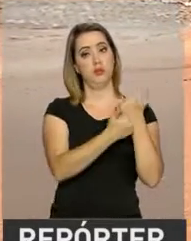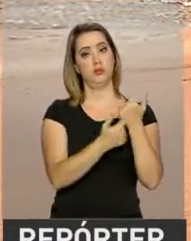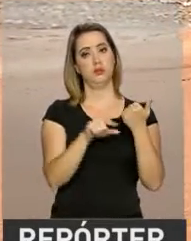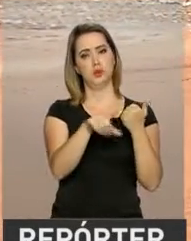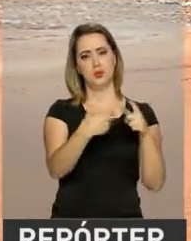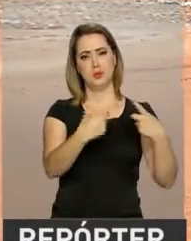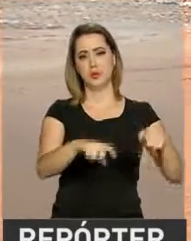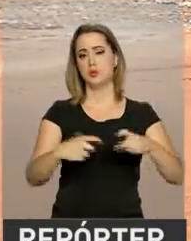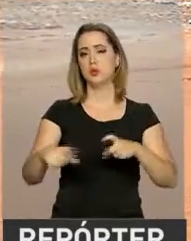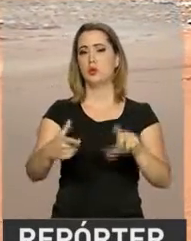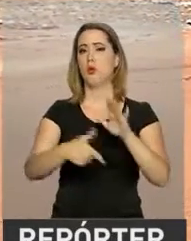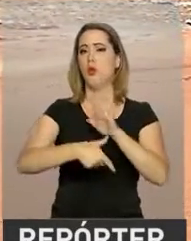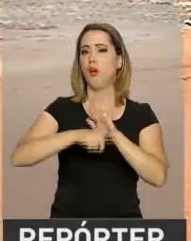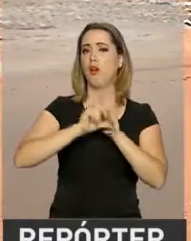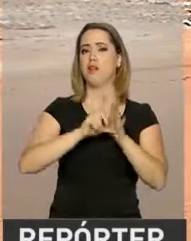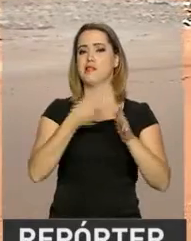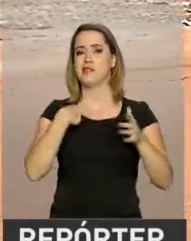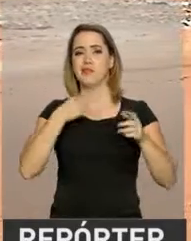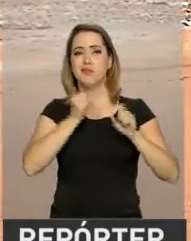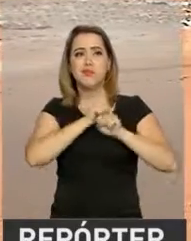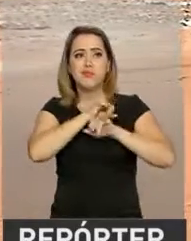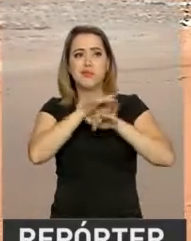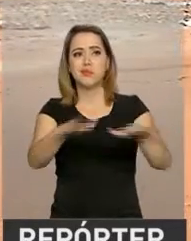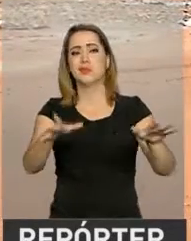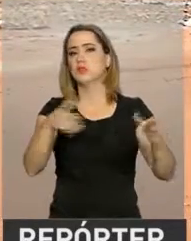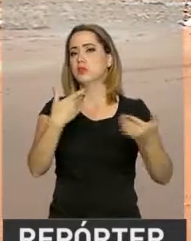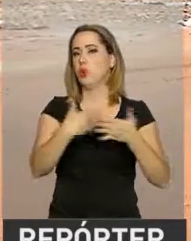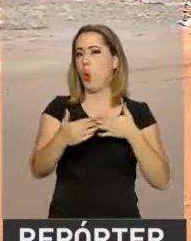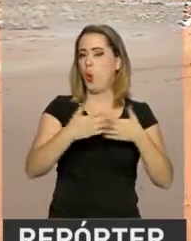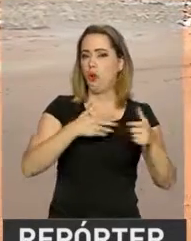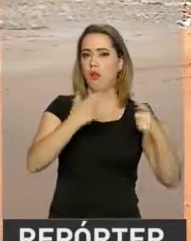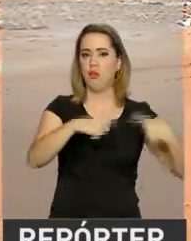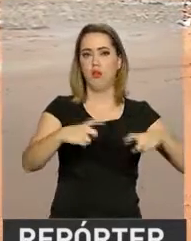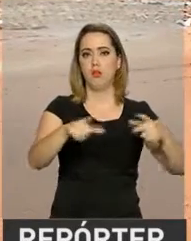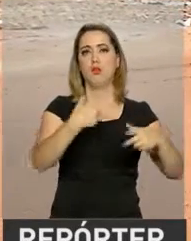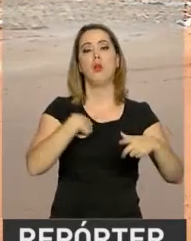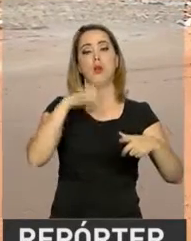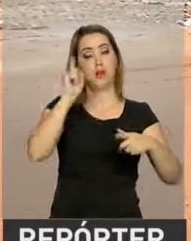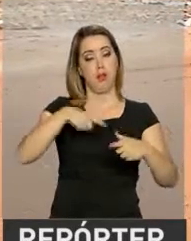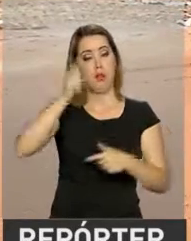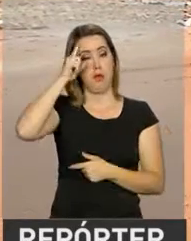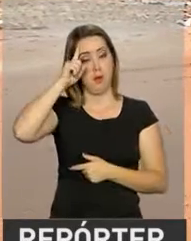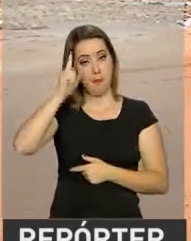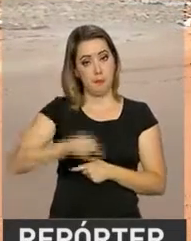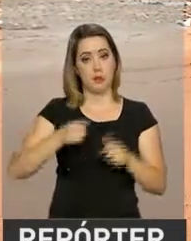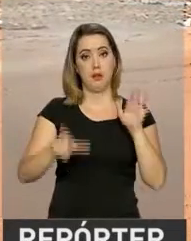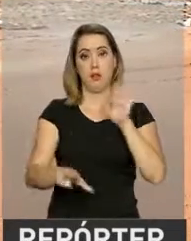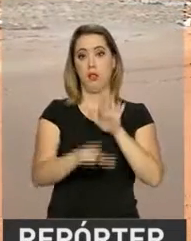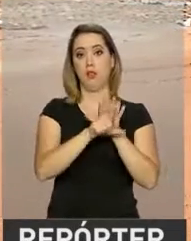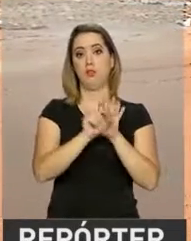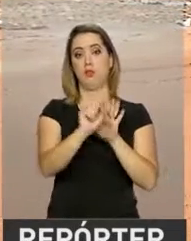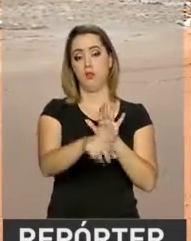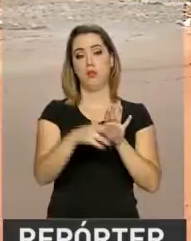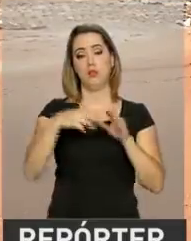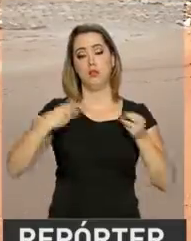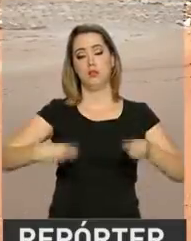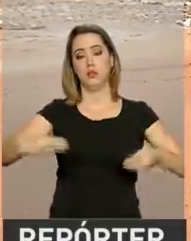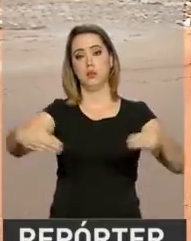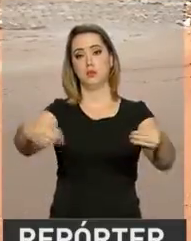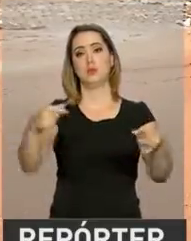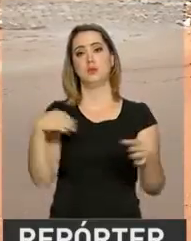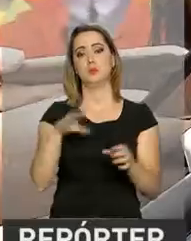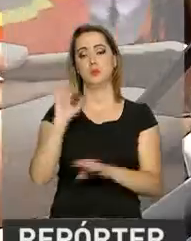a céu aberto por aterros é uma determinação da política nacional de resíduos sólidos do ministério do meio